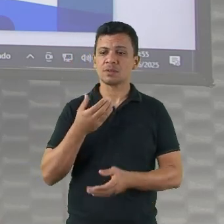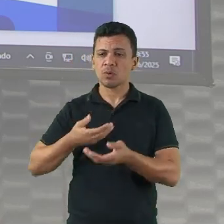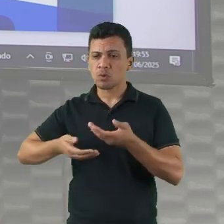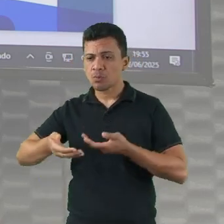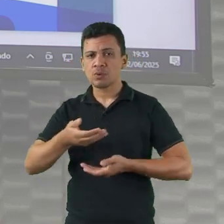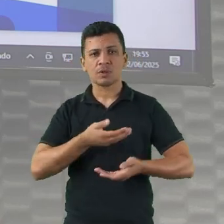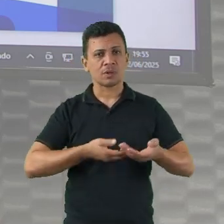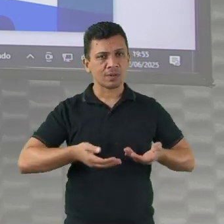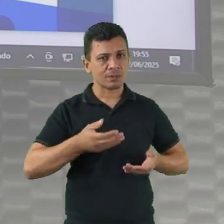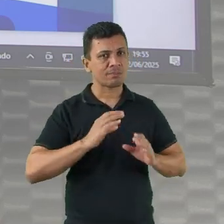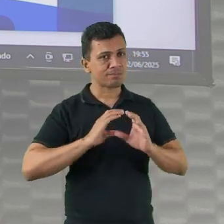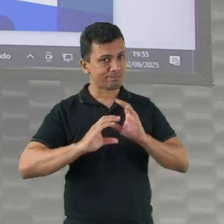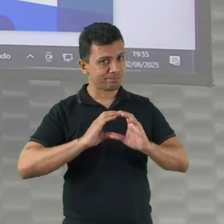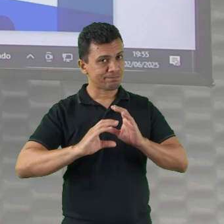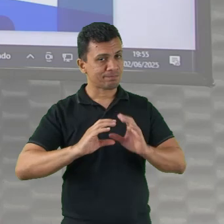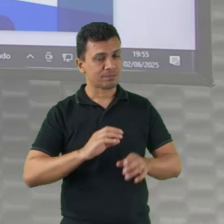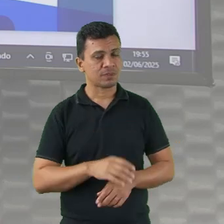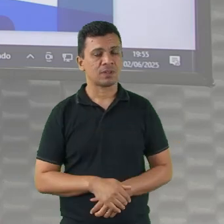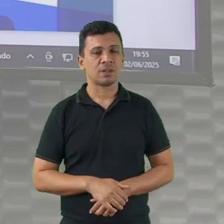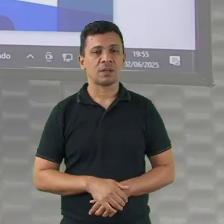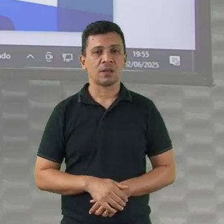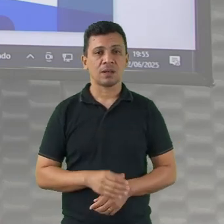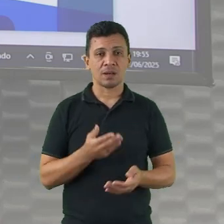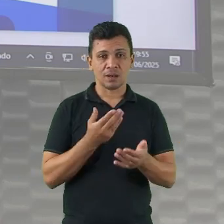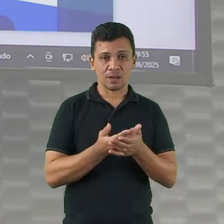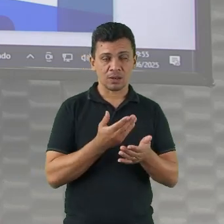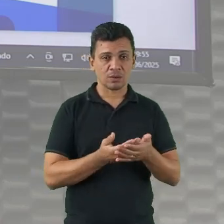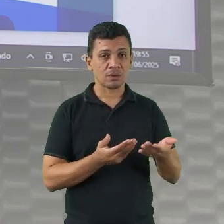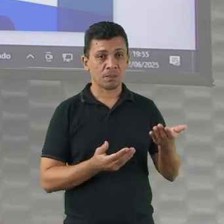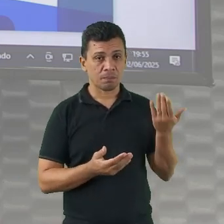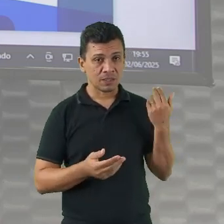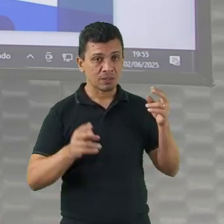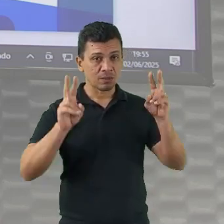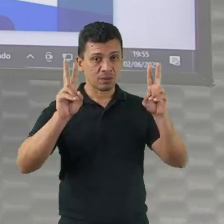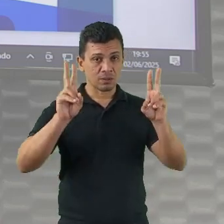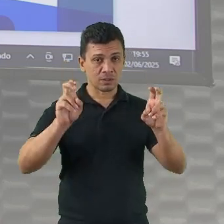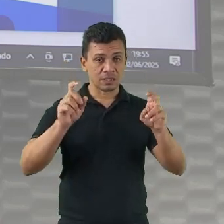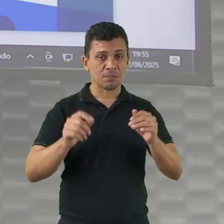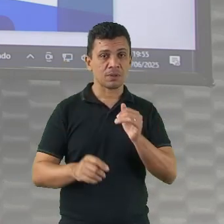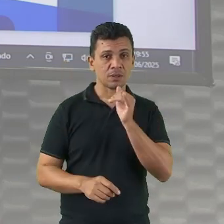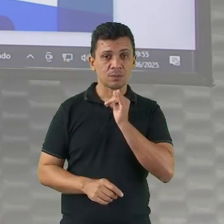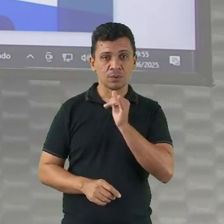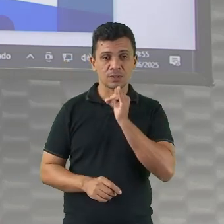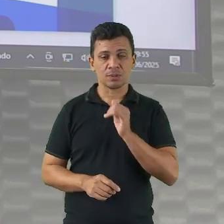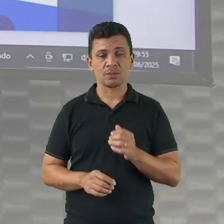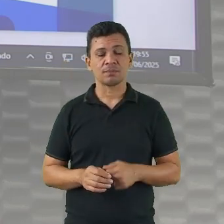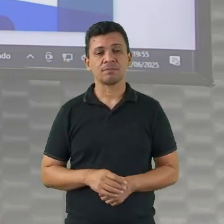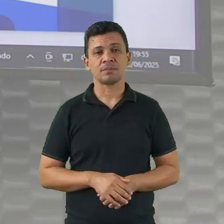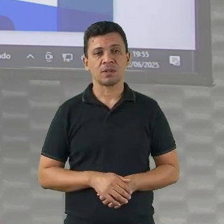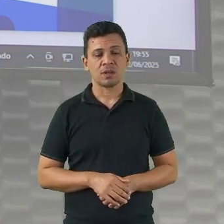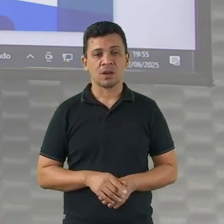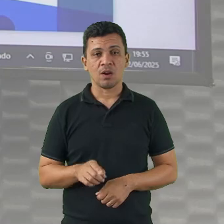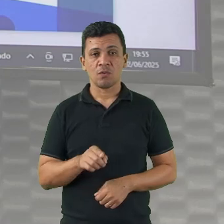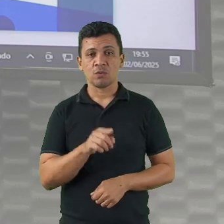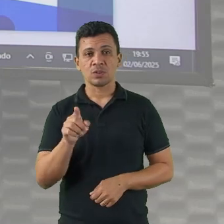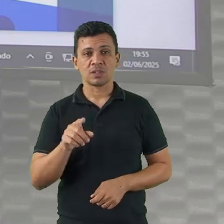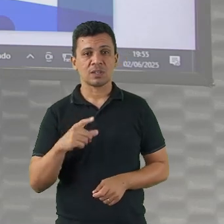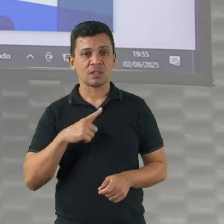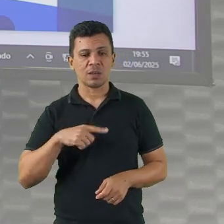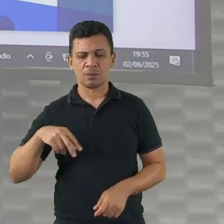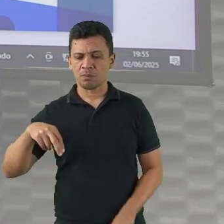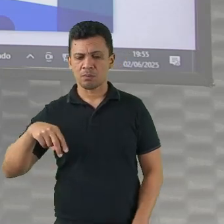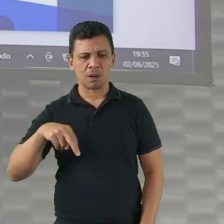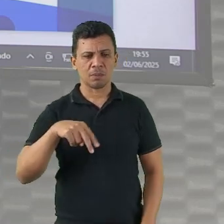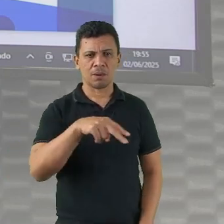interação comunicativa. Eu já citei algumas temáticas associadas, por exemplo, a forma de você se deslocar,